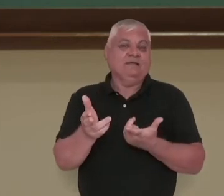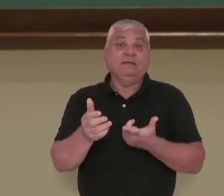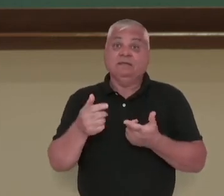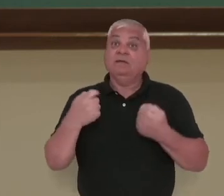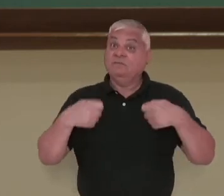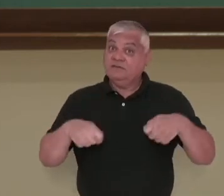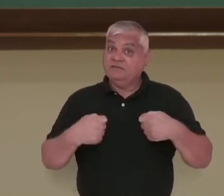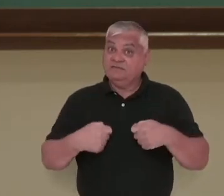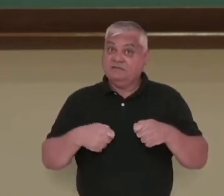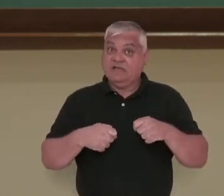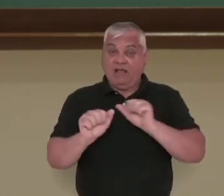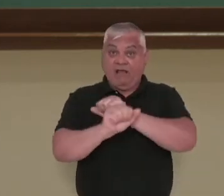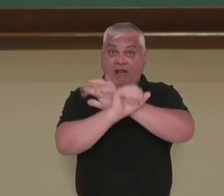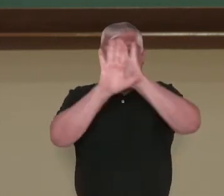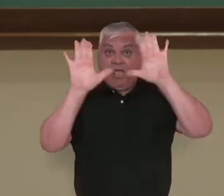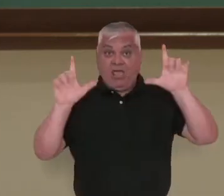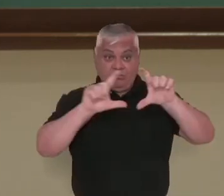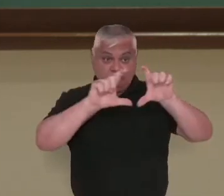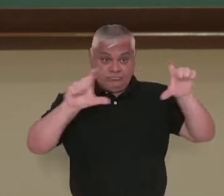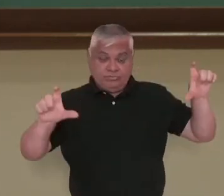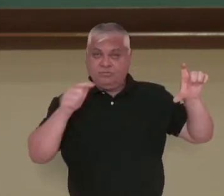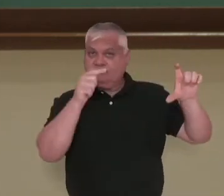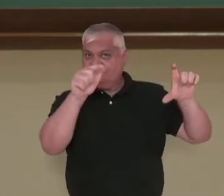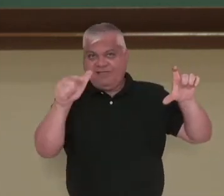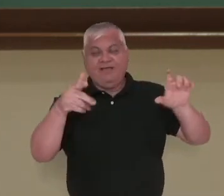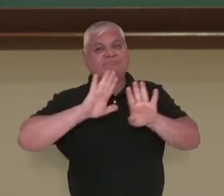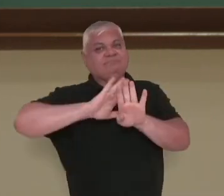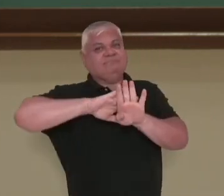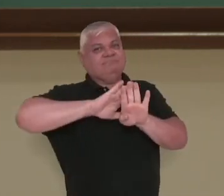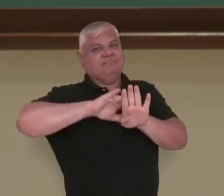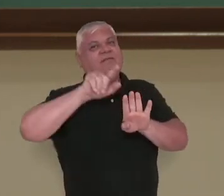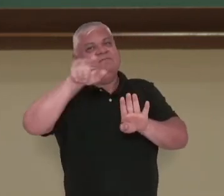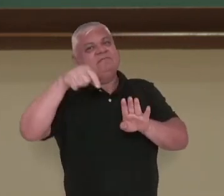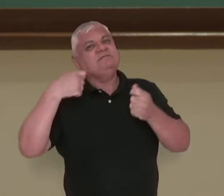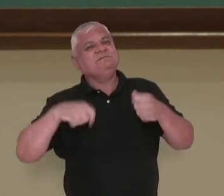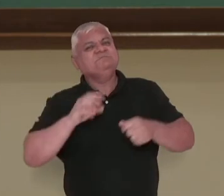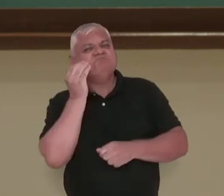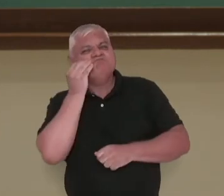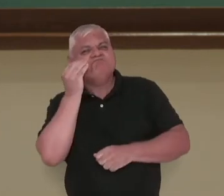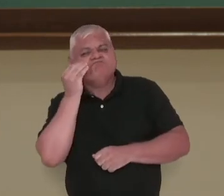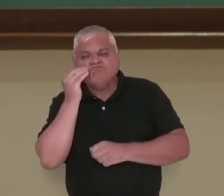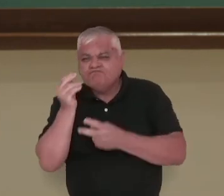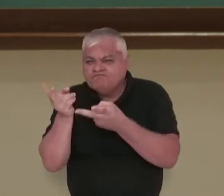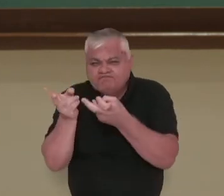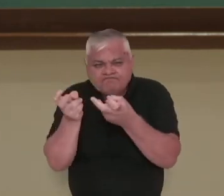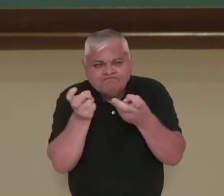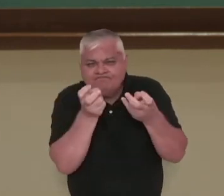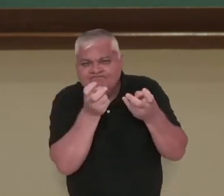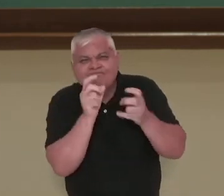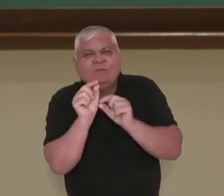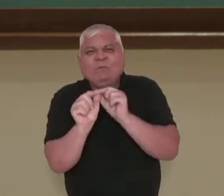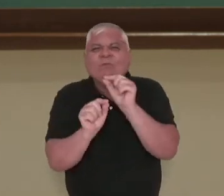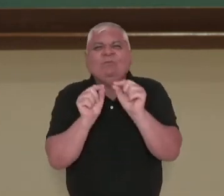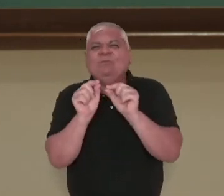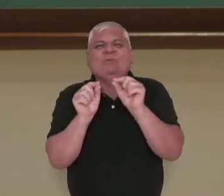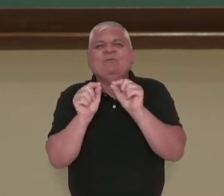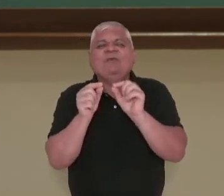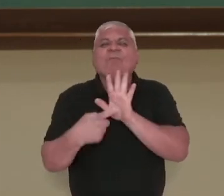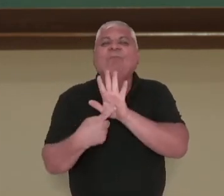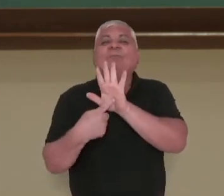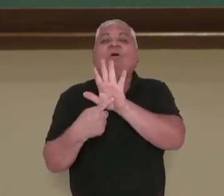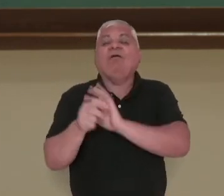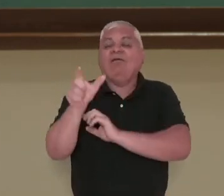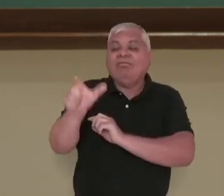algo que não está explicitado no texto. E aí vocês vão ter que tentar perceber, né, o que esse fragmento revela